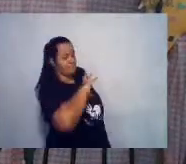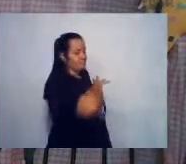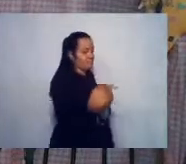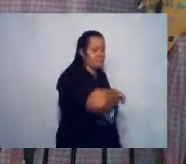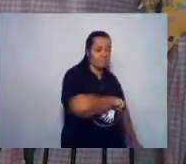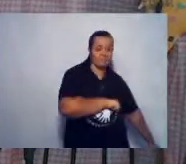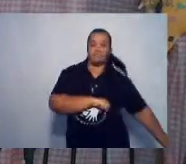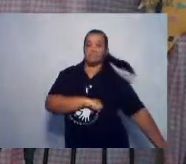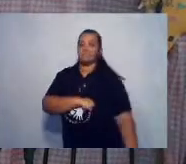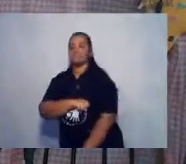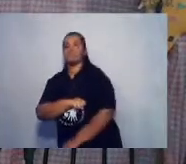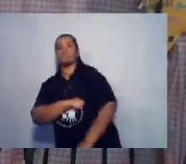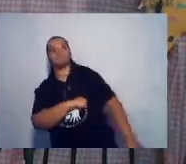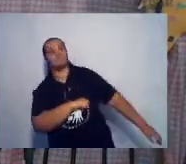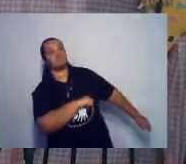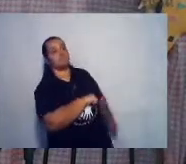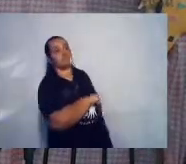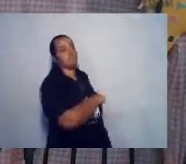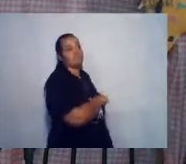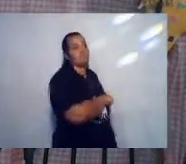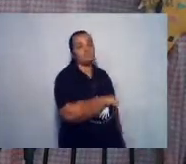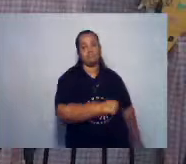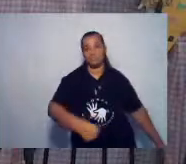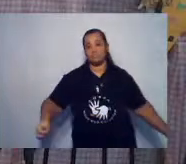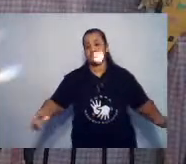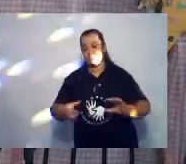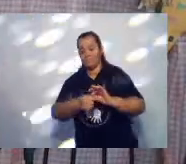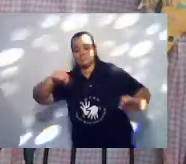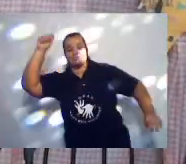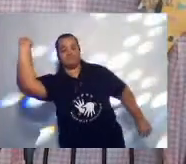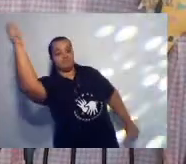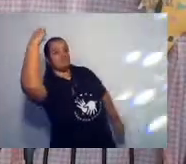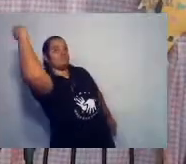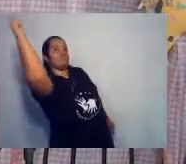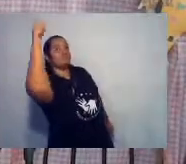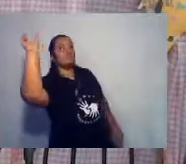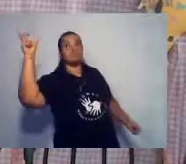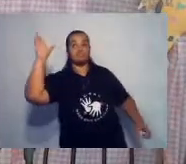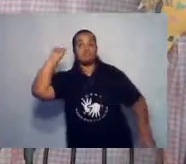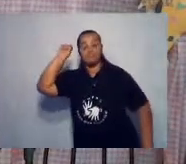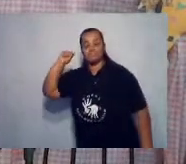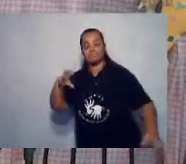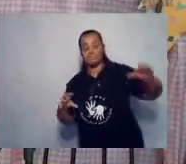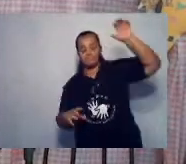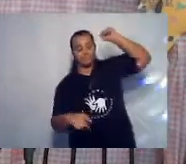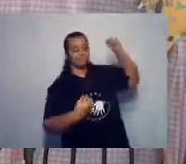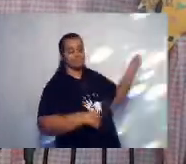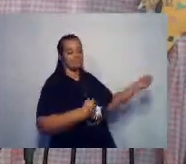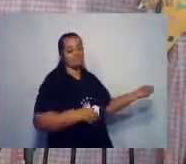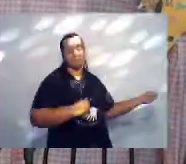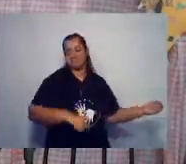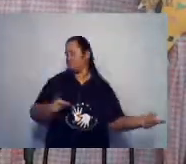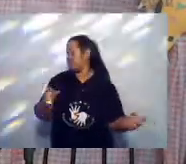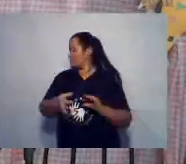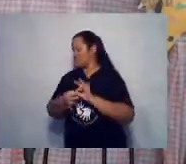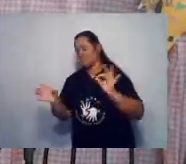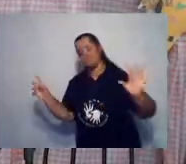inferno com seu amor. Deixa de ser pião de ouvir moda.